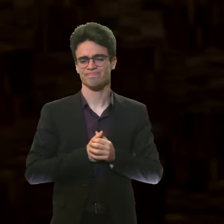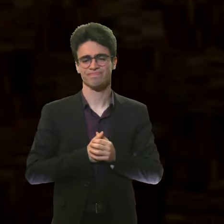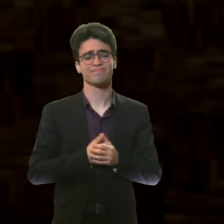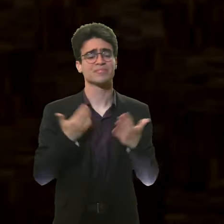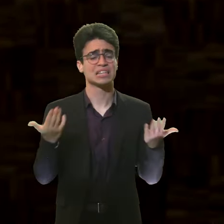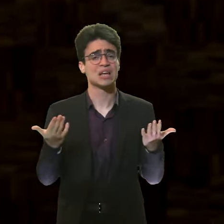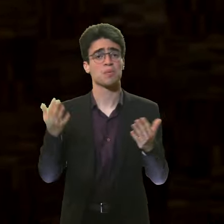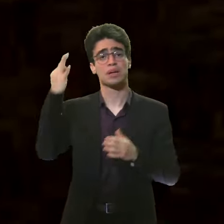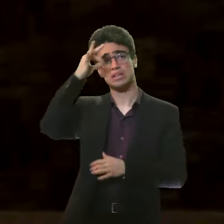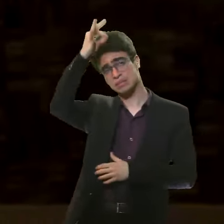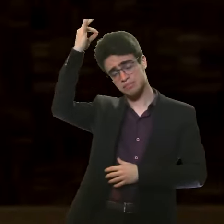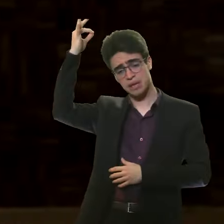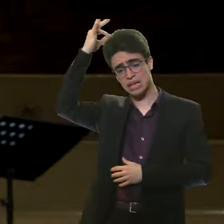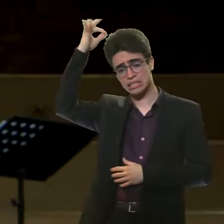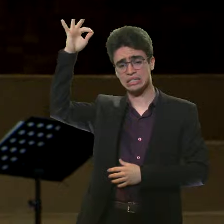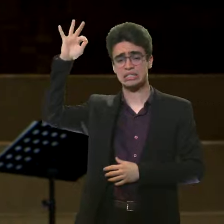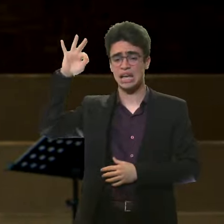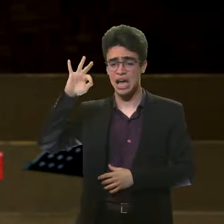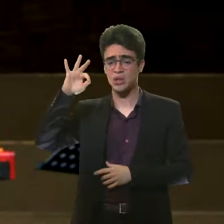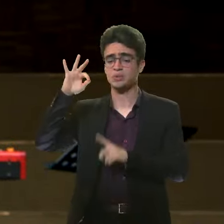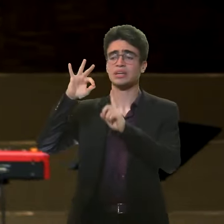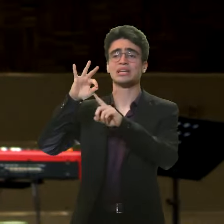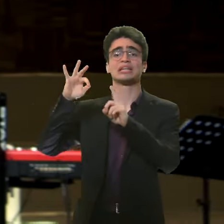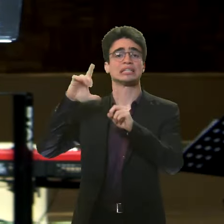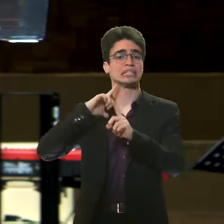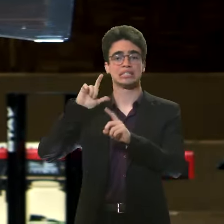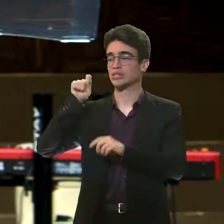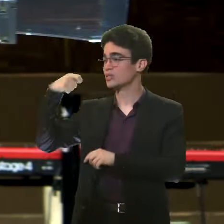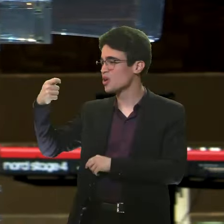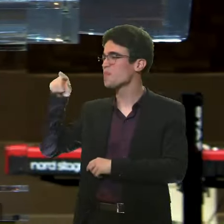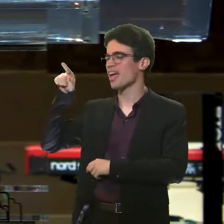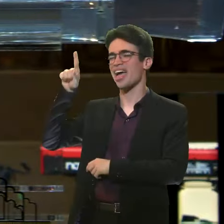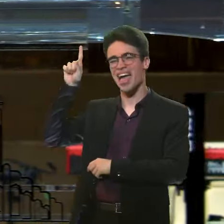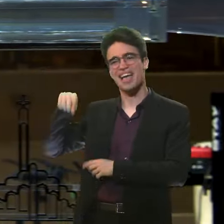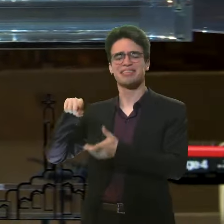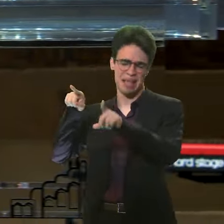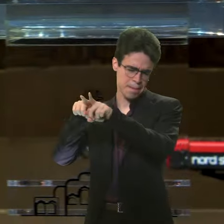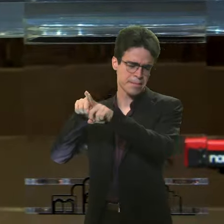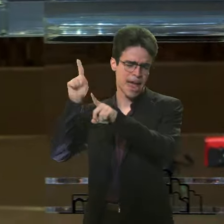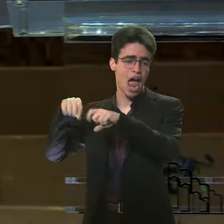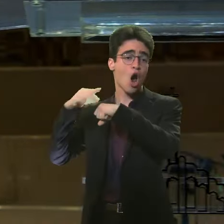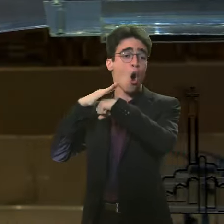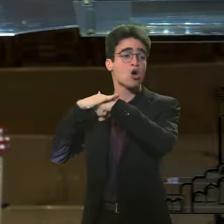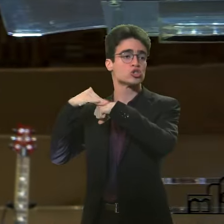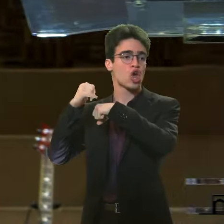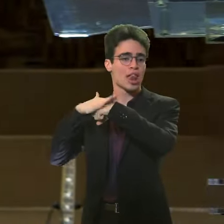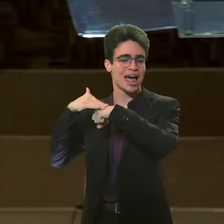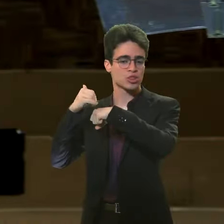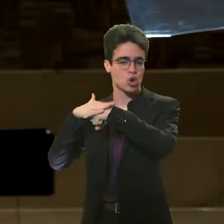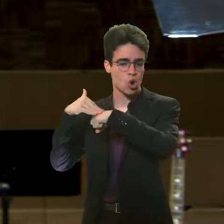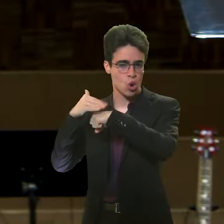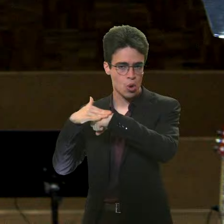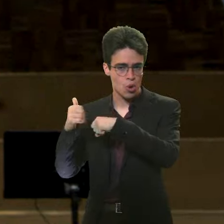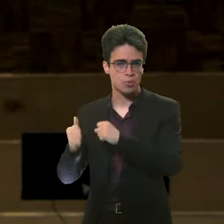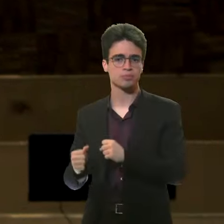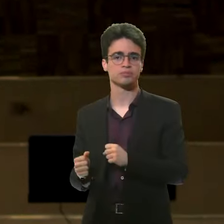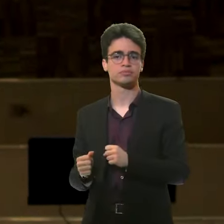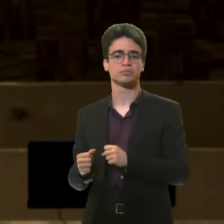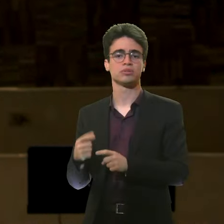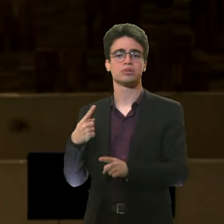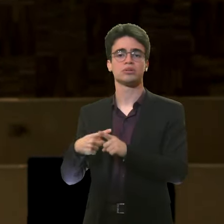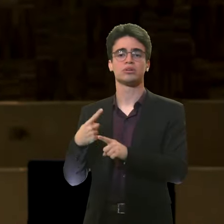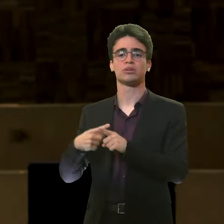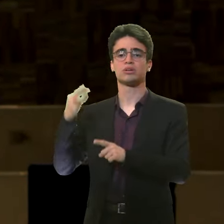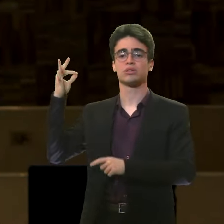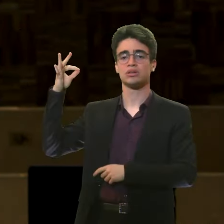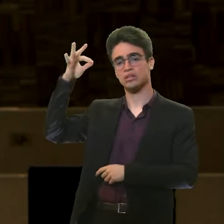O Espírito Santo de Deus é chamado em alguns momentos de Consolador. Só experimenta o consolo do